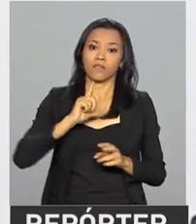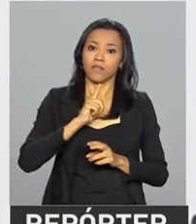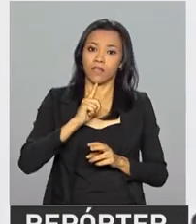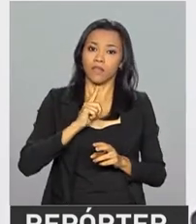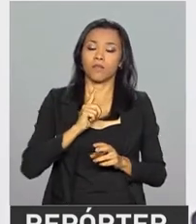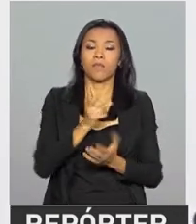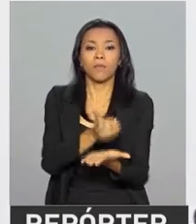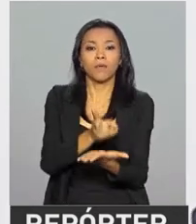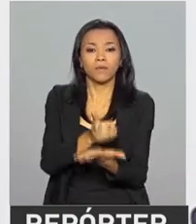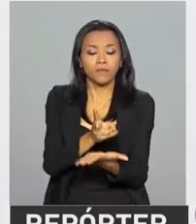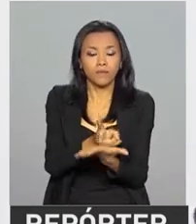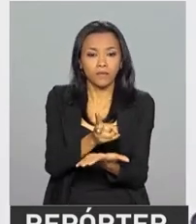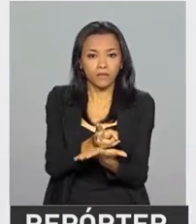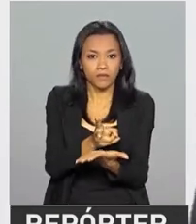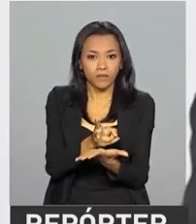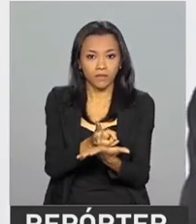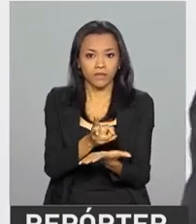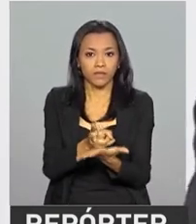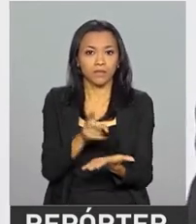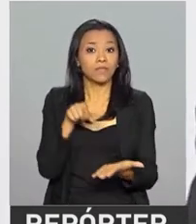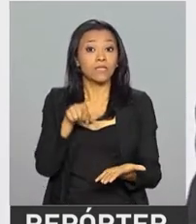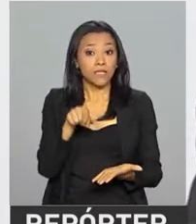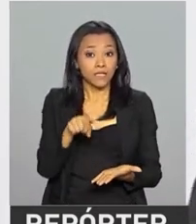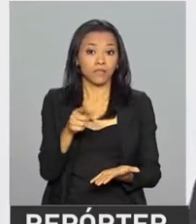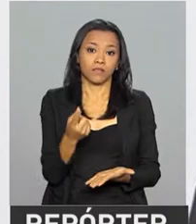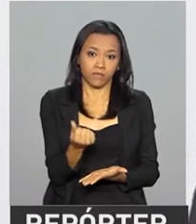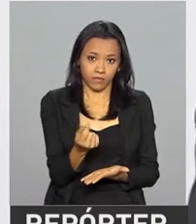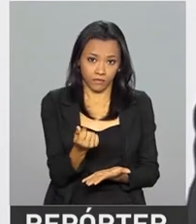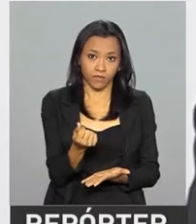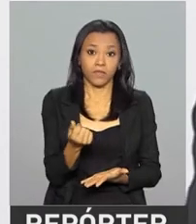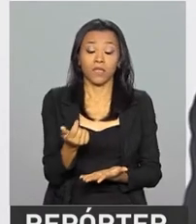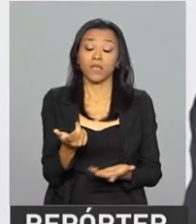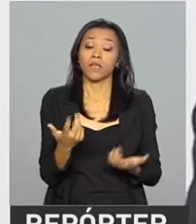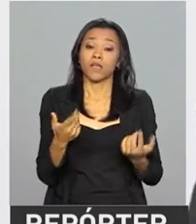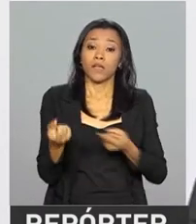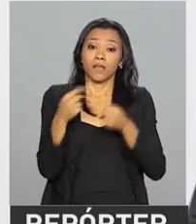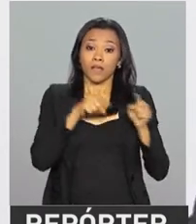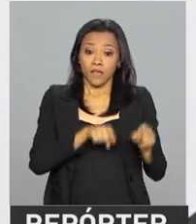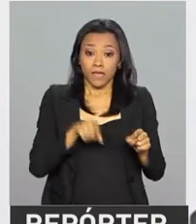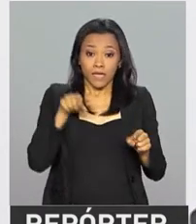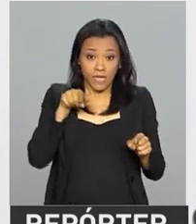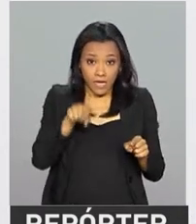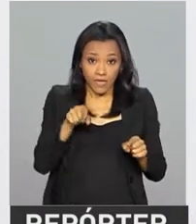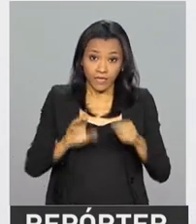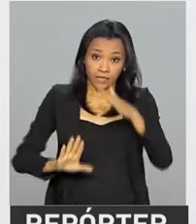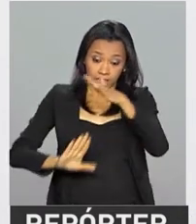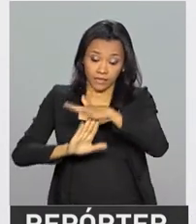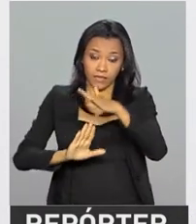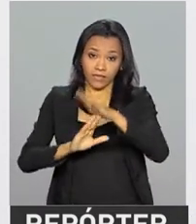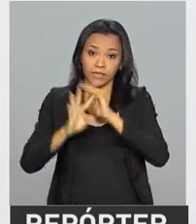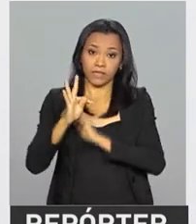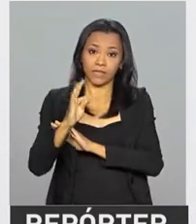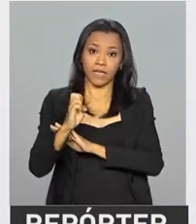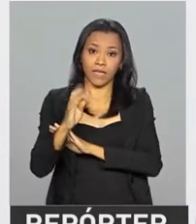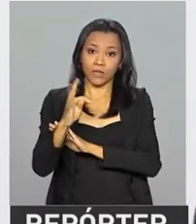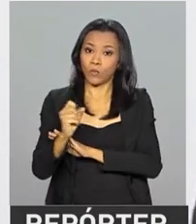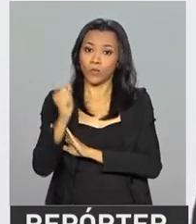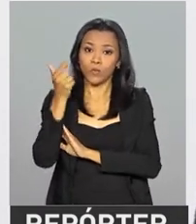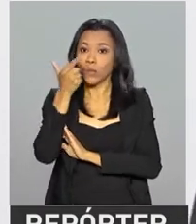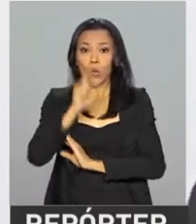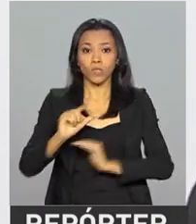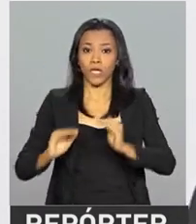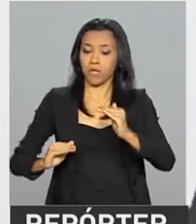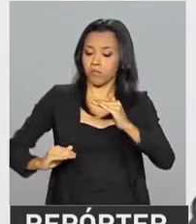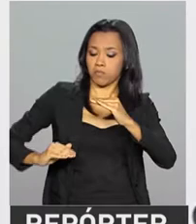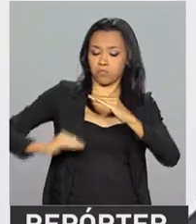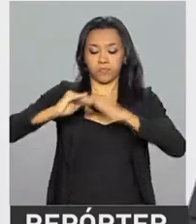manutenção e é desse patamar o fato é d e esse teto não vem sendo atingido e